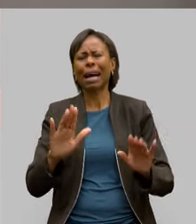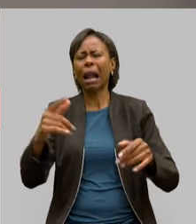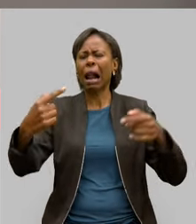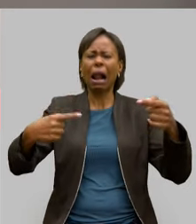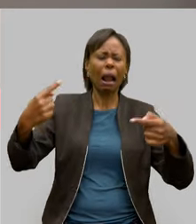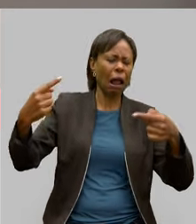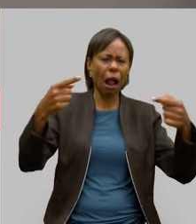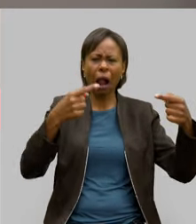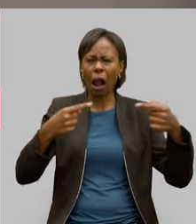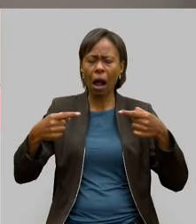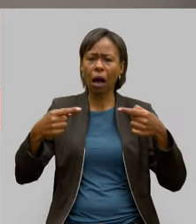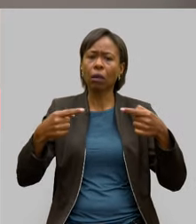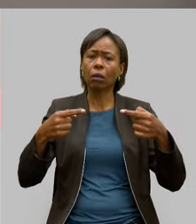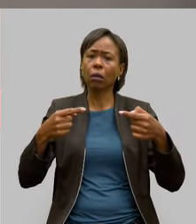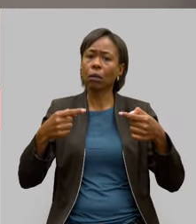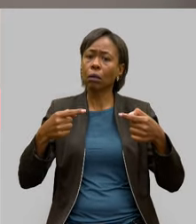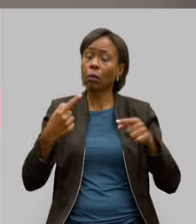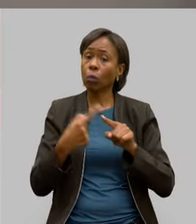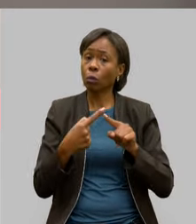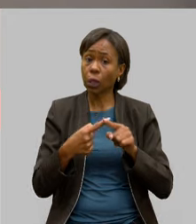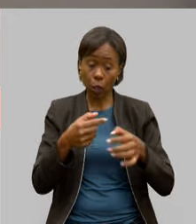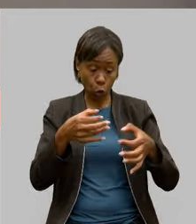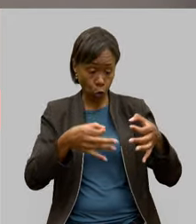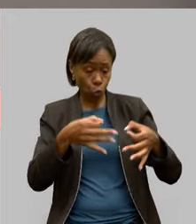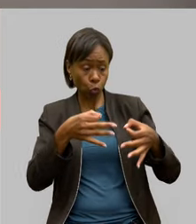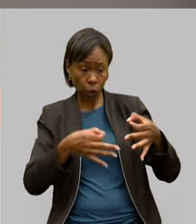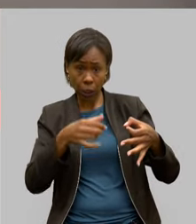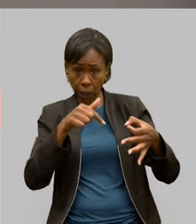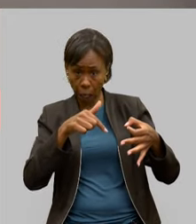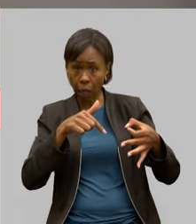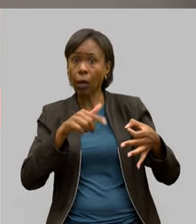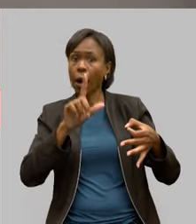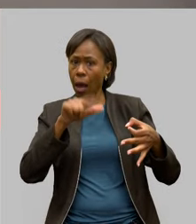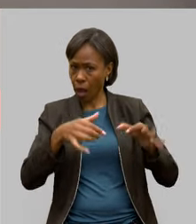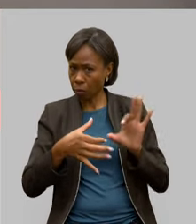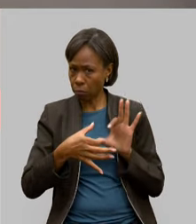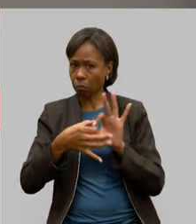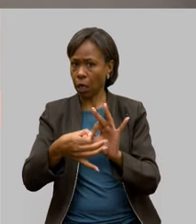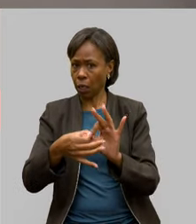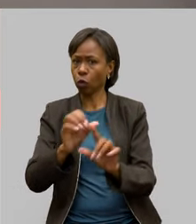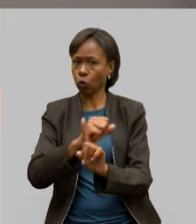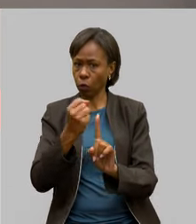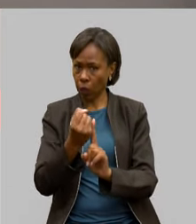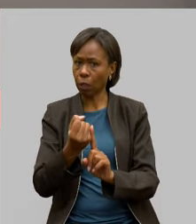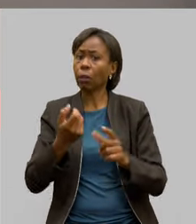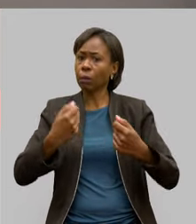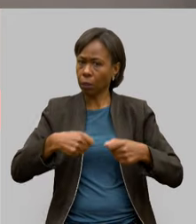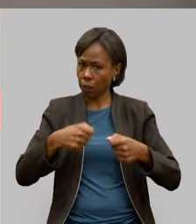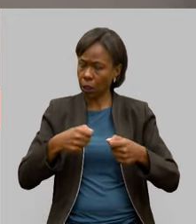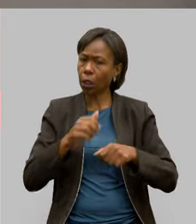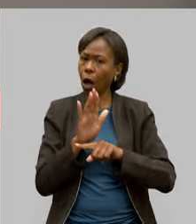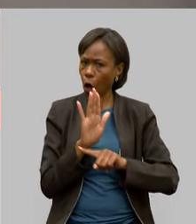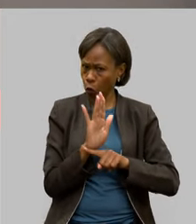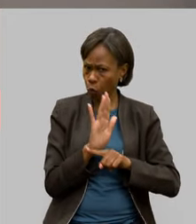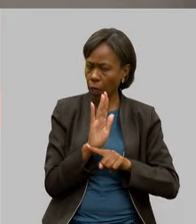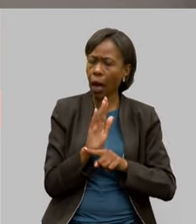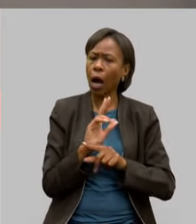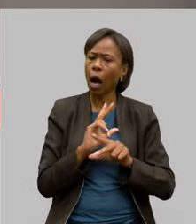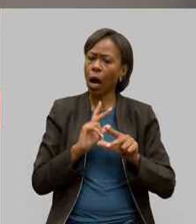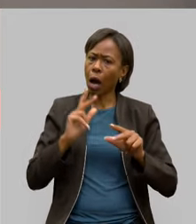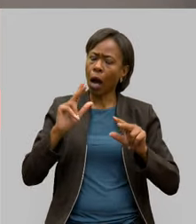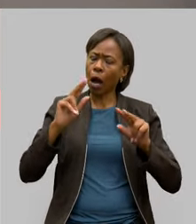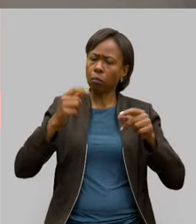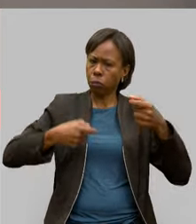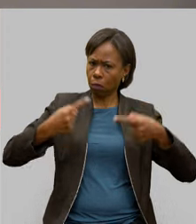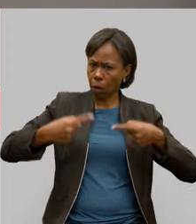Acho que sim o judiciário é parte da sociedade deve contribuir para qualquer discussão cívica porém eh eu acho o